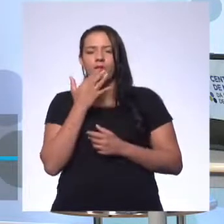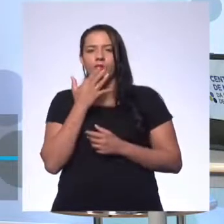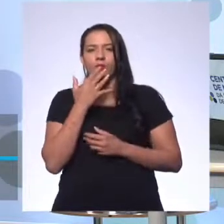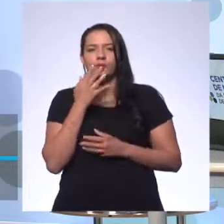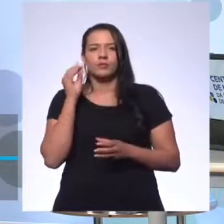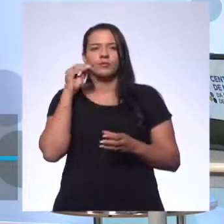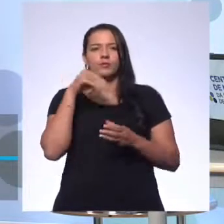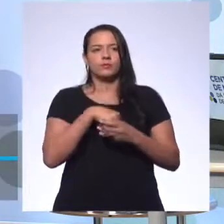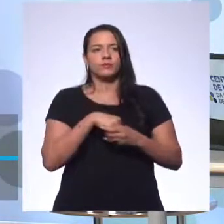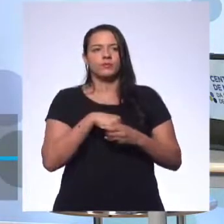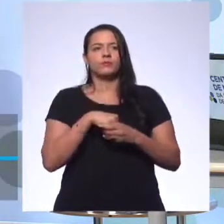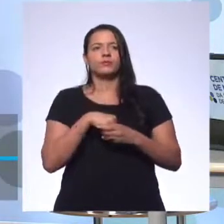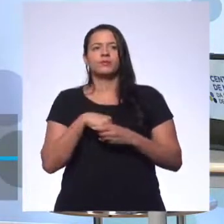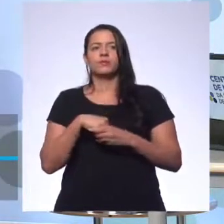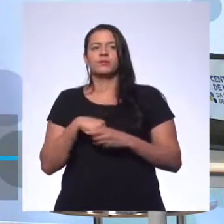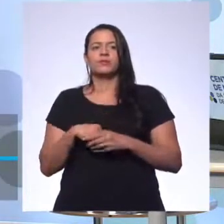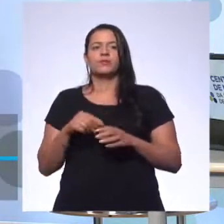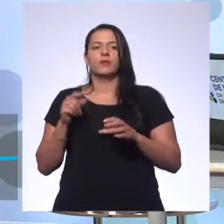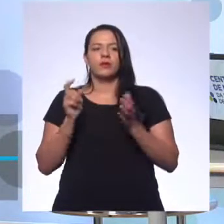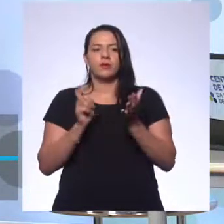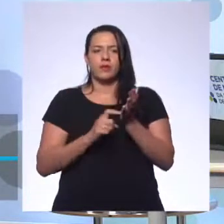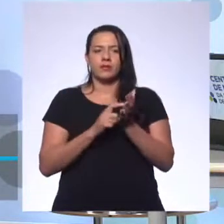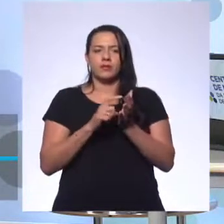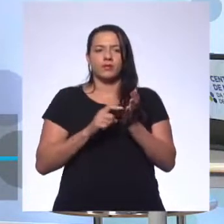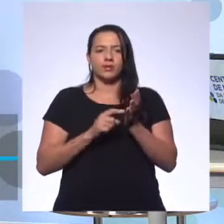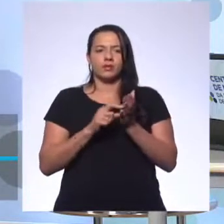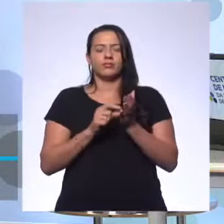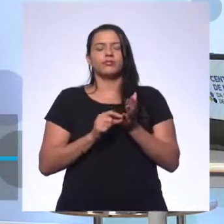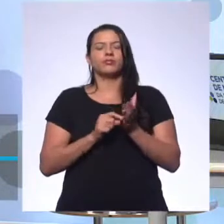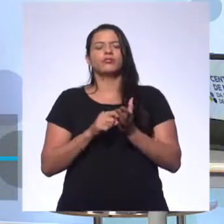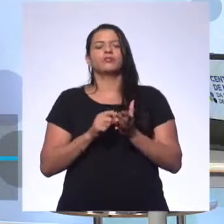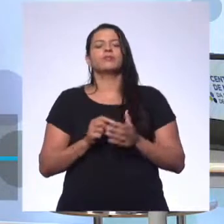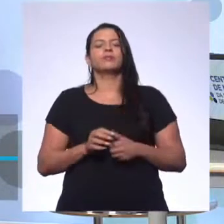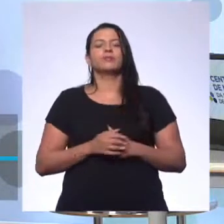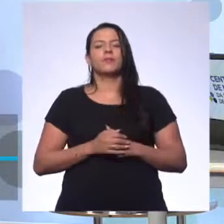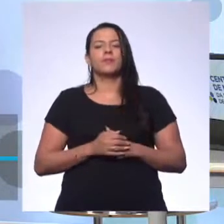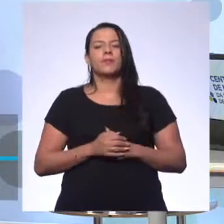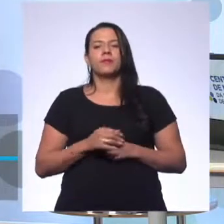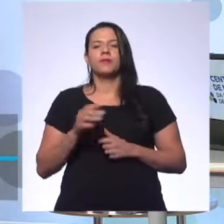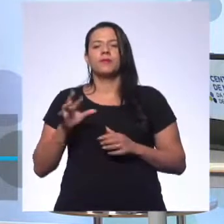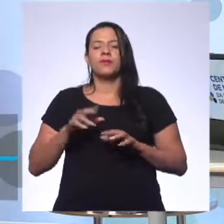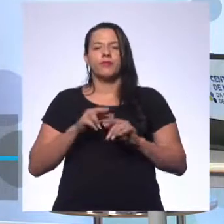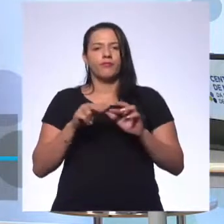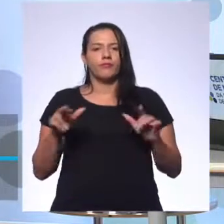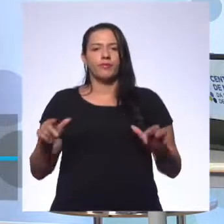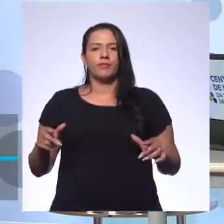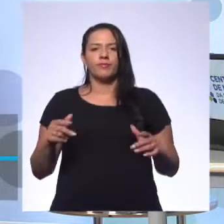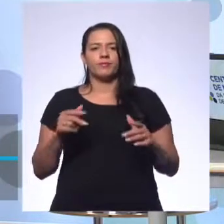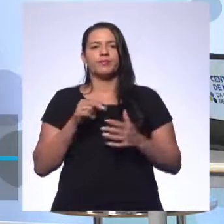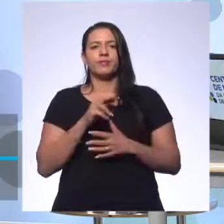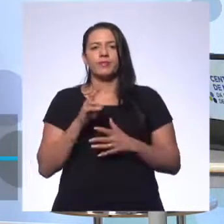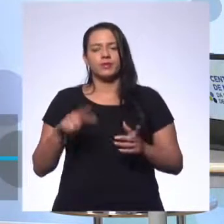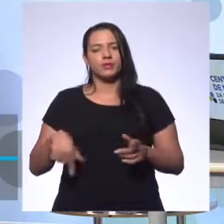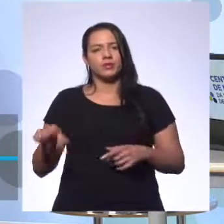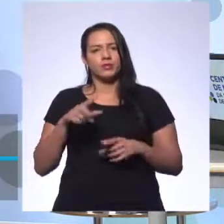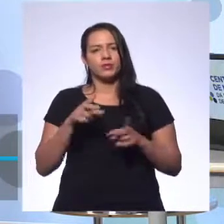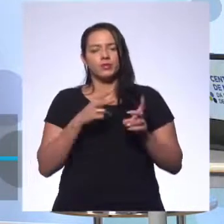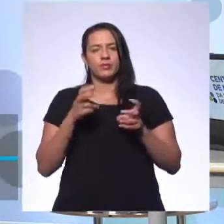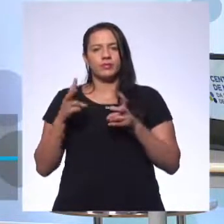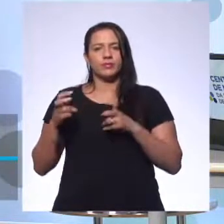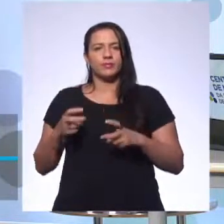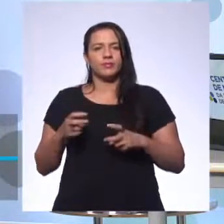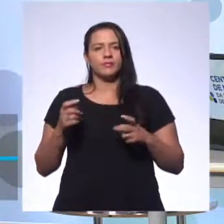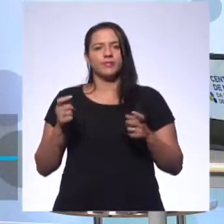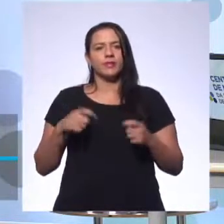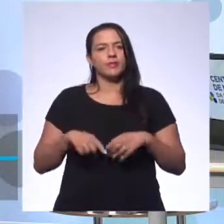interna, né? A semente. A disposição da semente. Então, assim, esses são todos os caracteres que se a gente observar, né? Mas